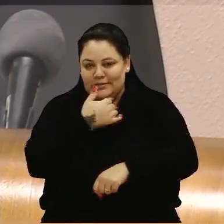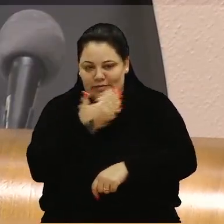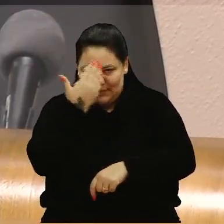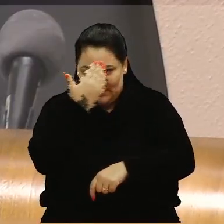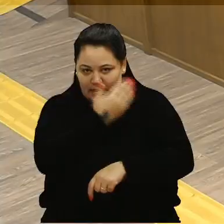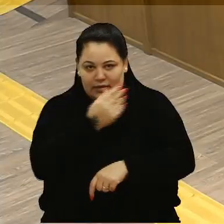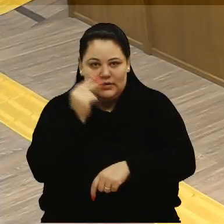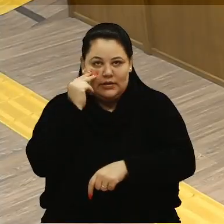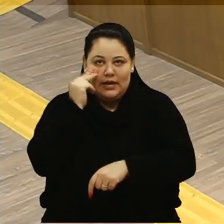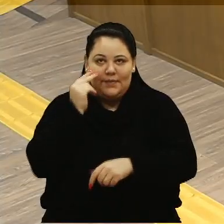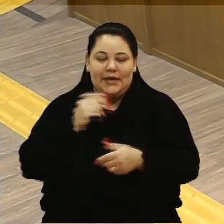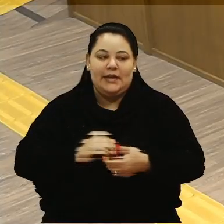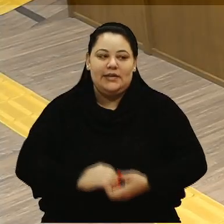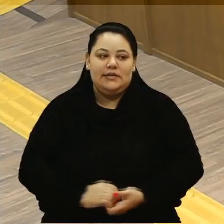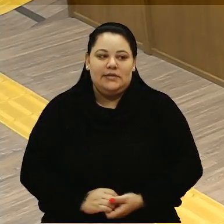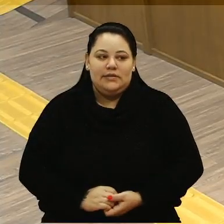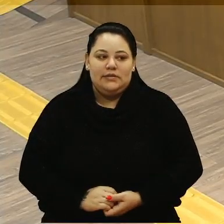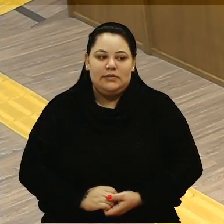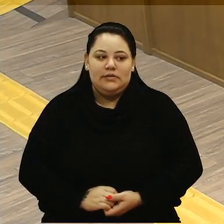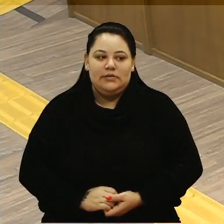Libardi.